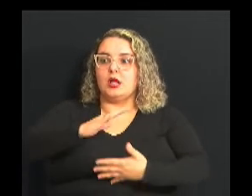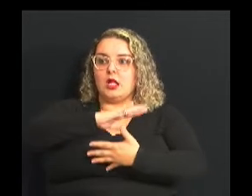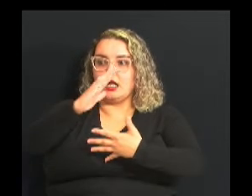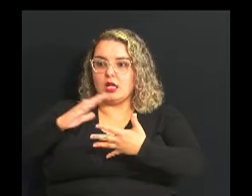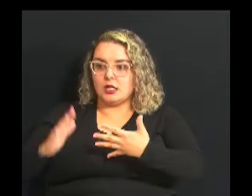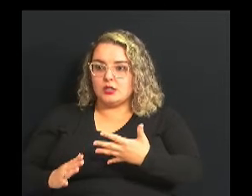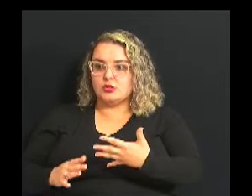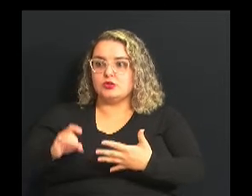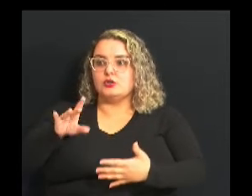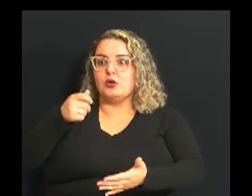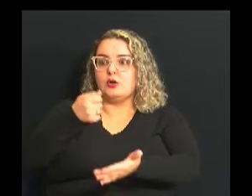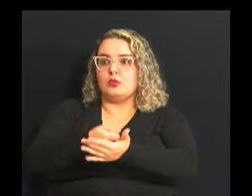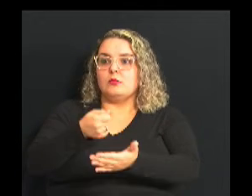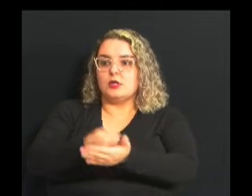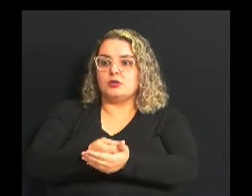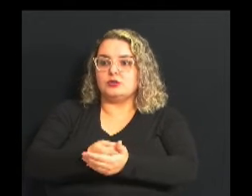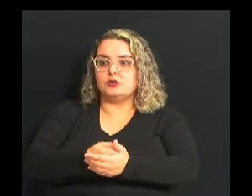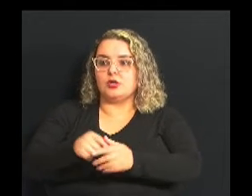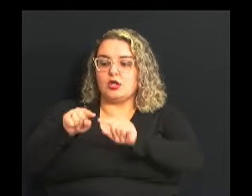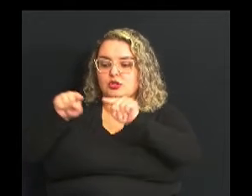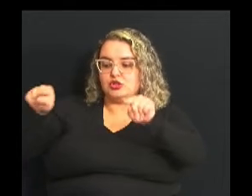era obrigatória a janela de Libras, né,